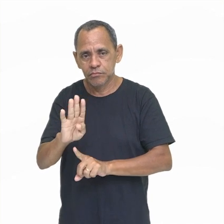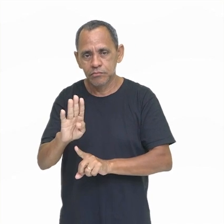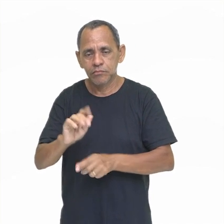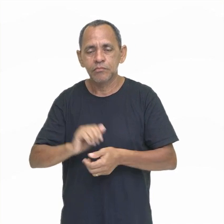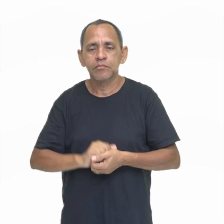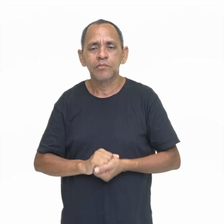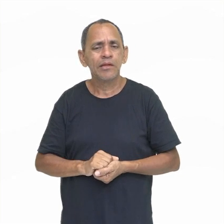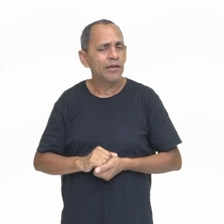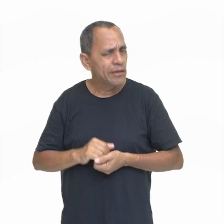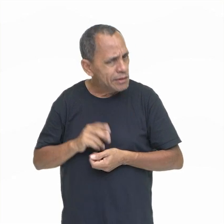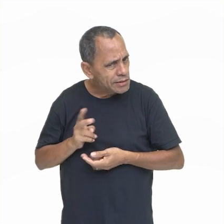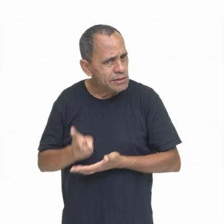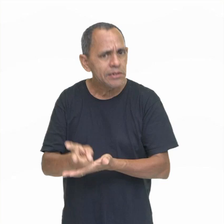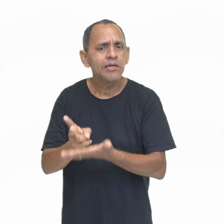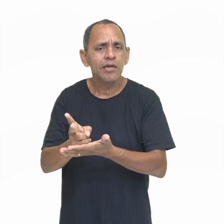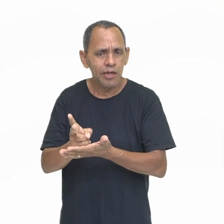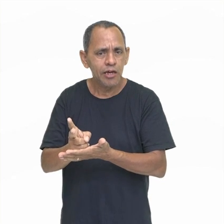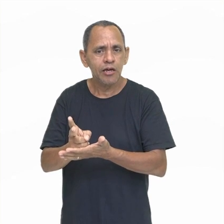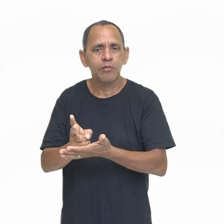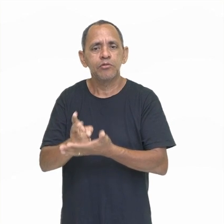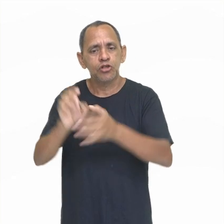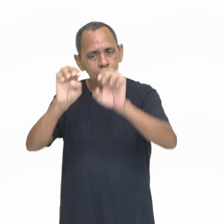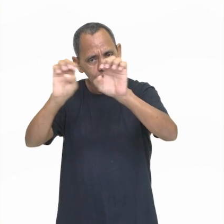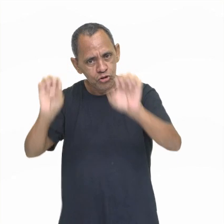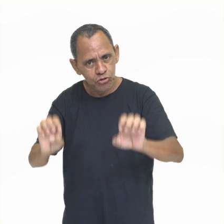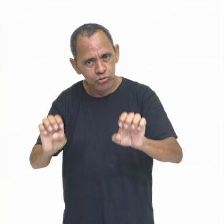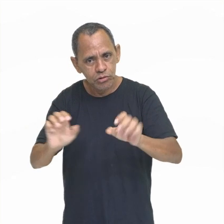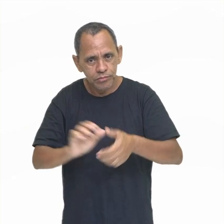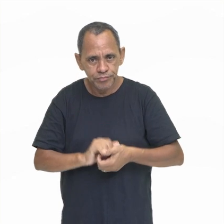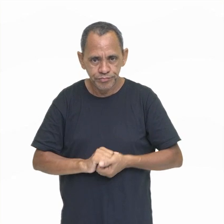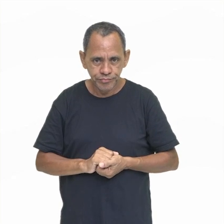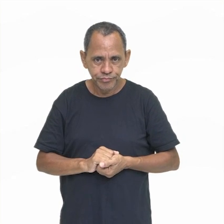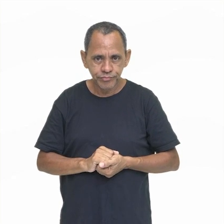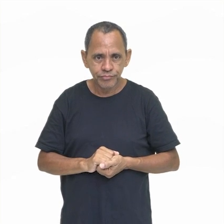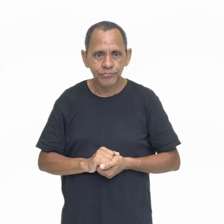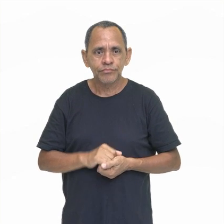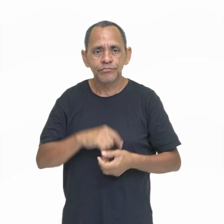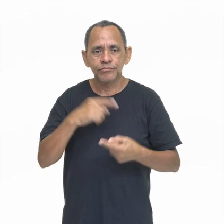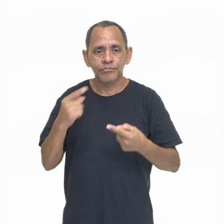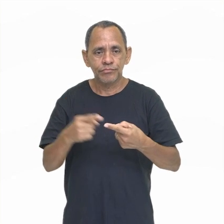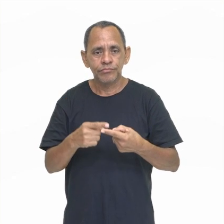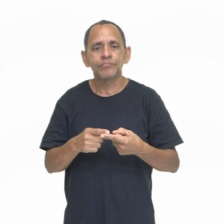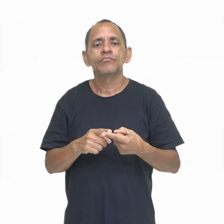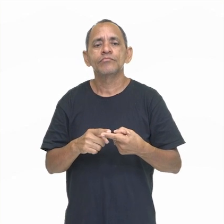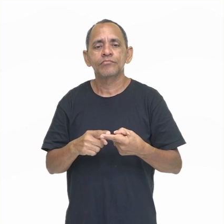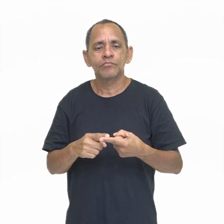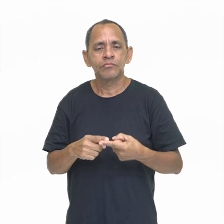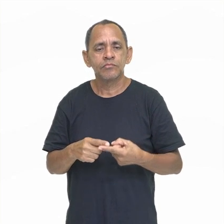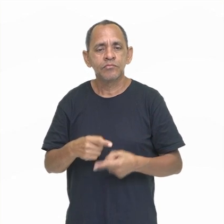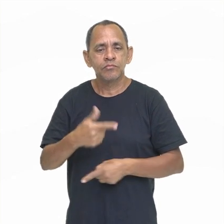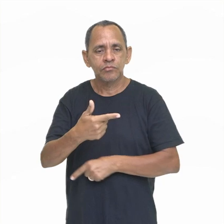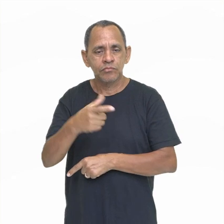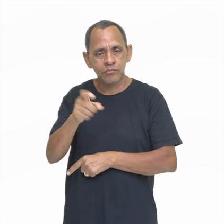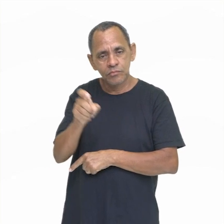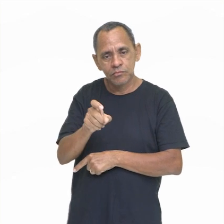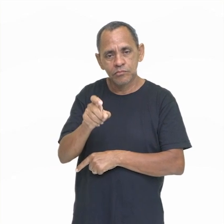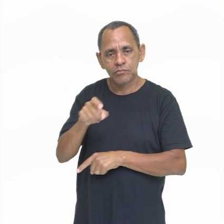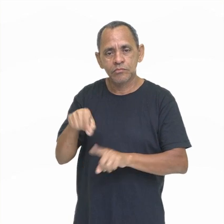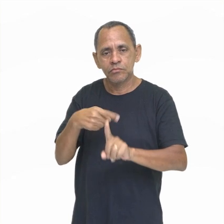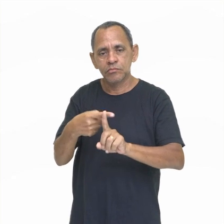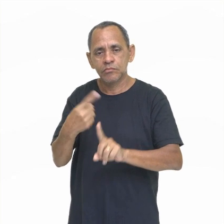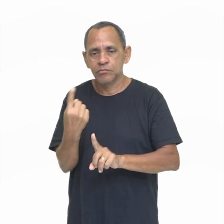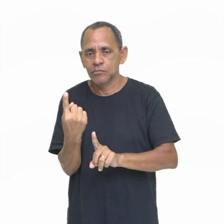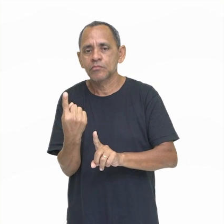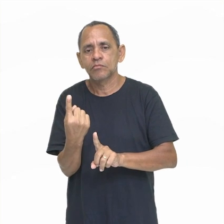nesse formato então o primeiro exemplo FX = 2x + 1 está nesse